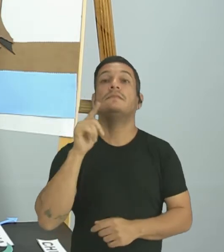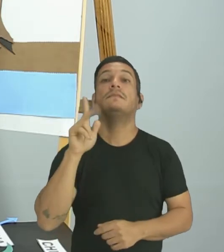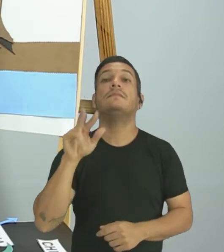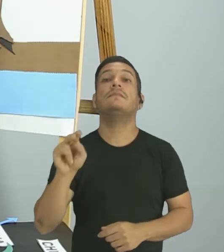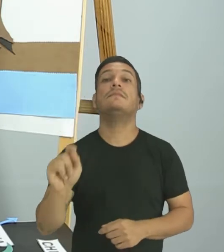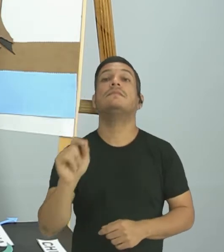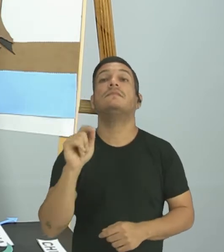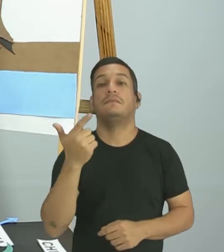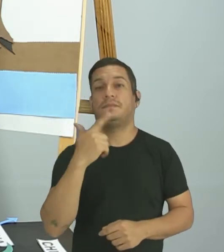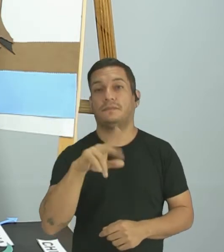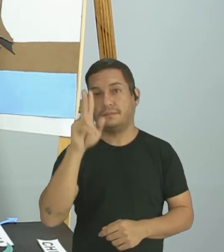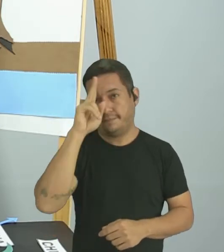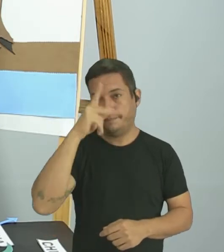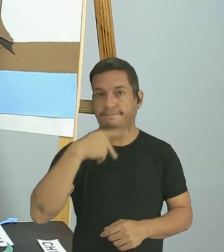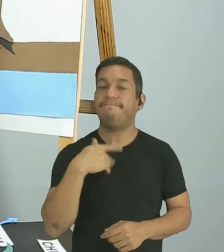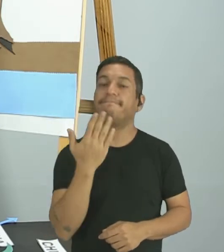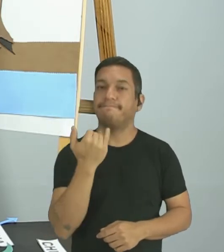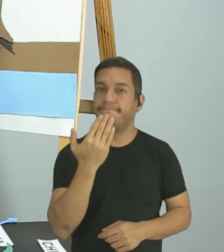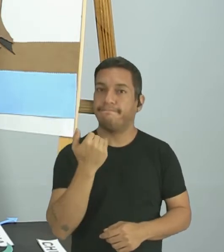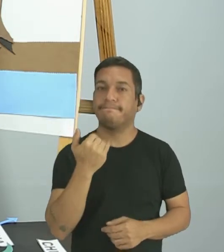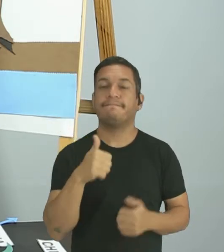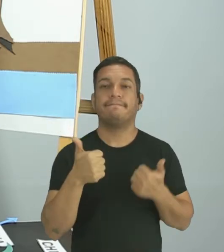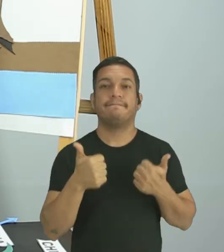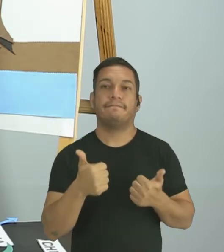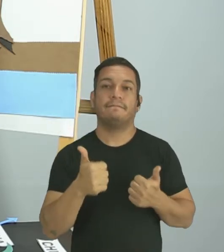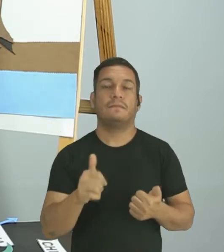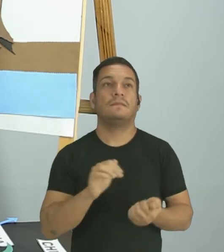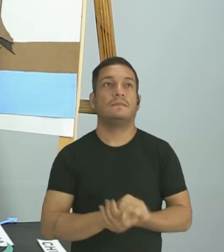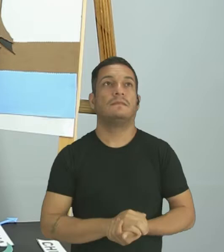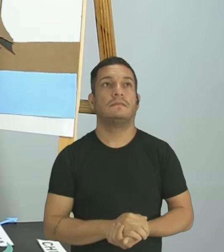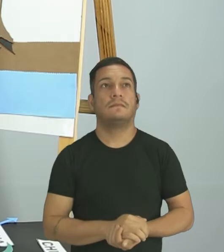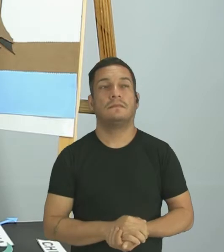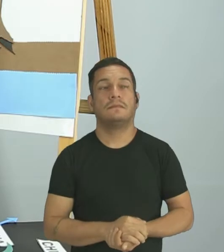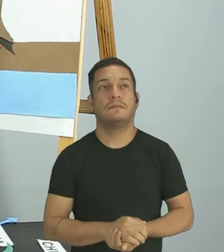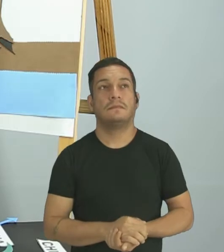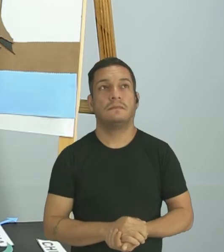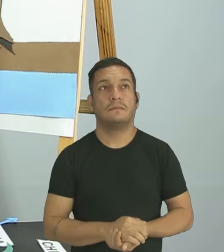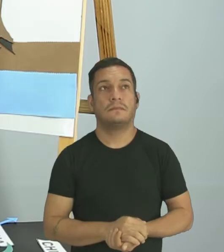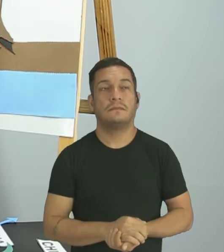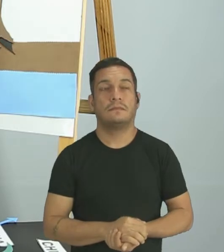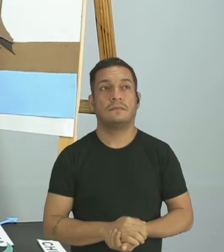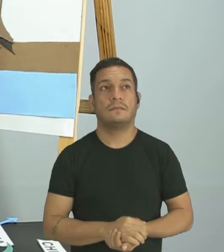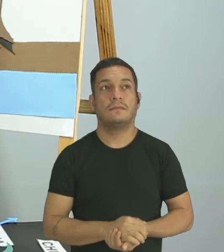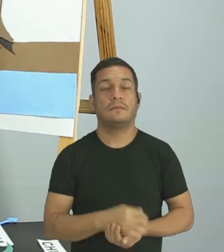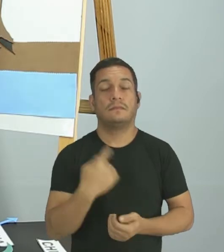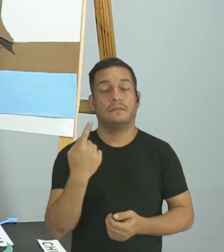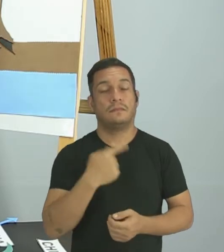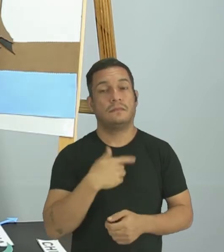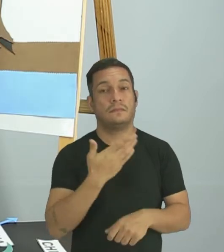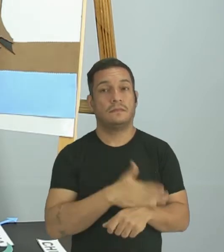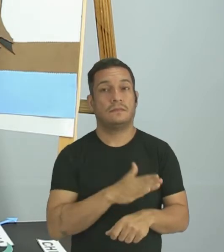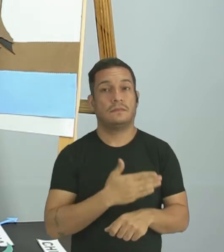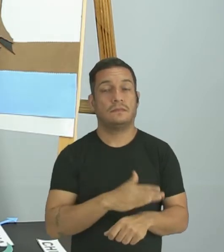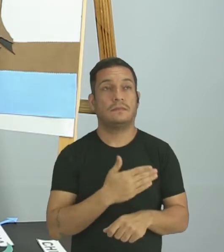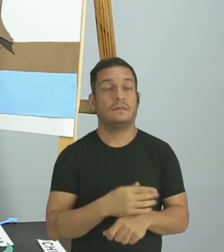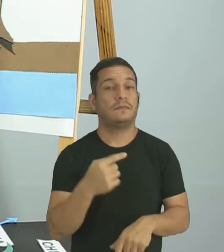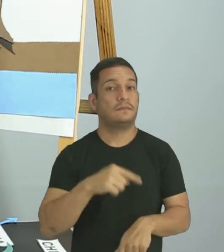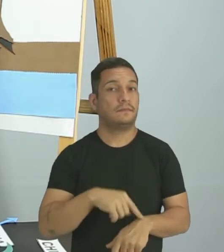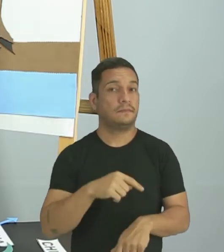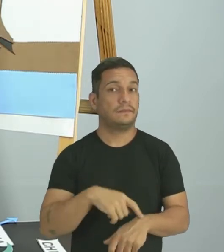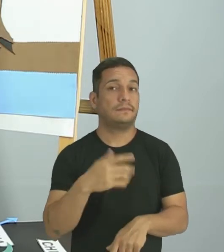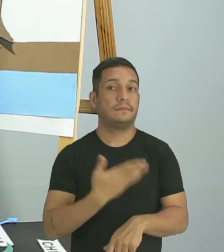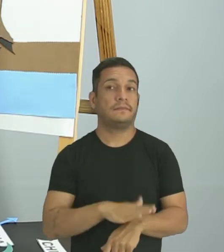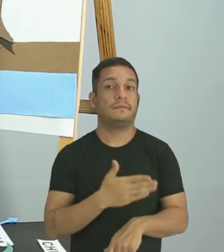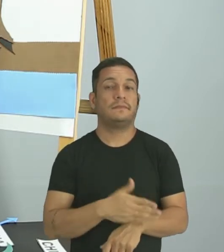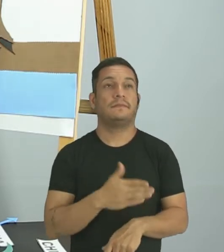seu próprio alimento, certo? Então, olha só, vamos colocar em prática, chegou a hora da gente colocar em